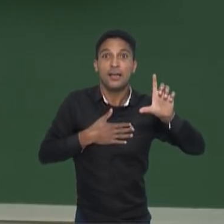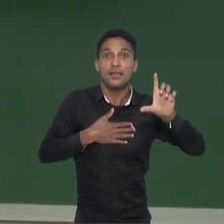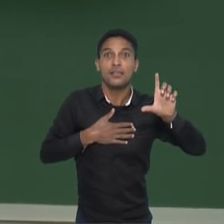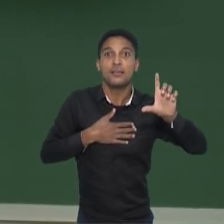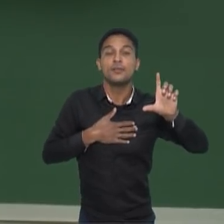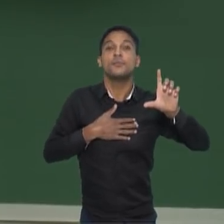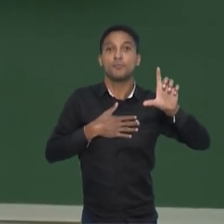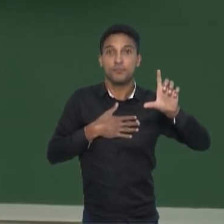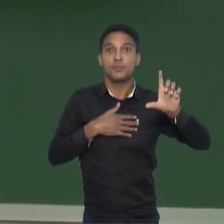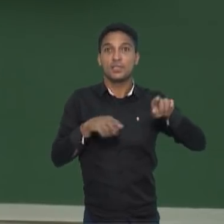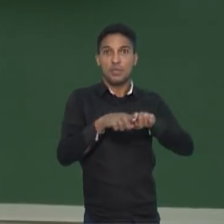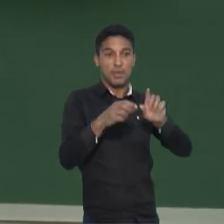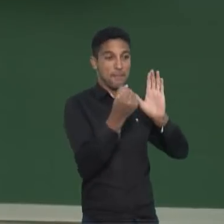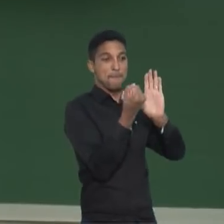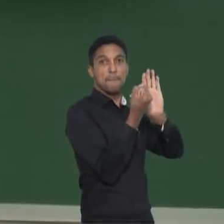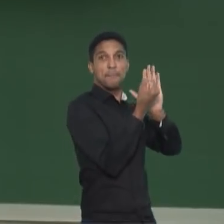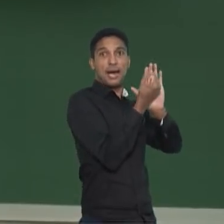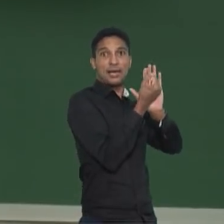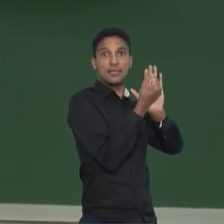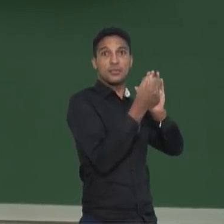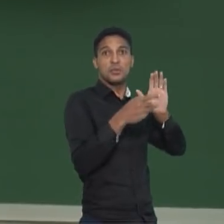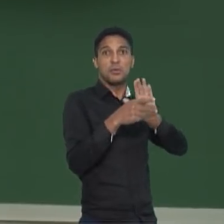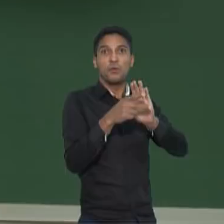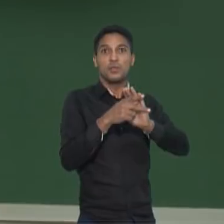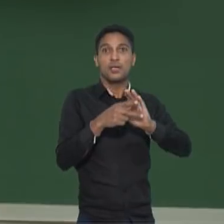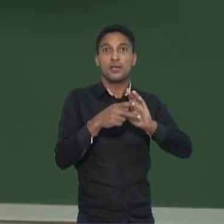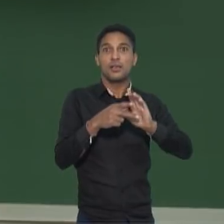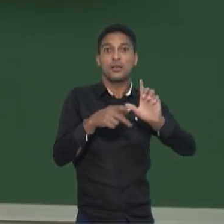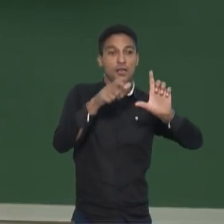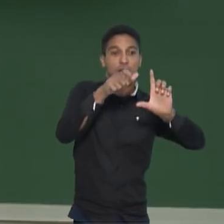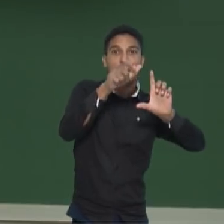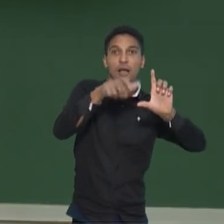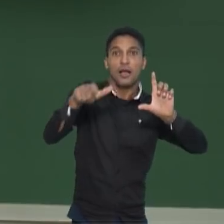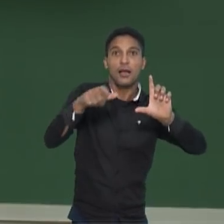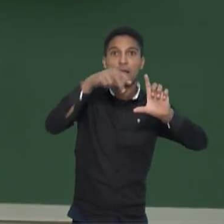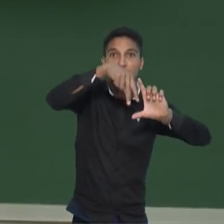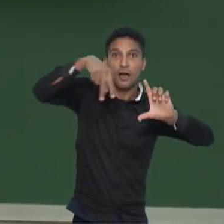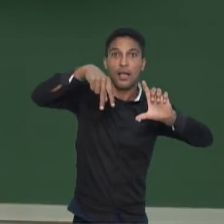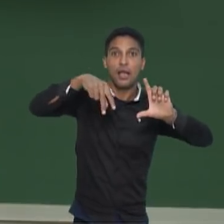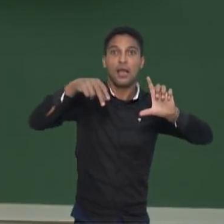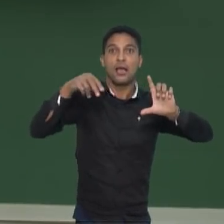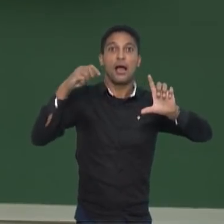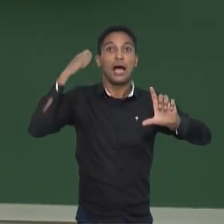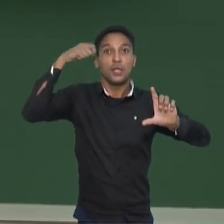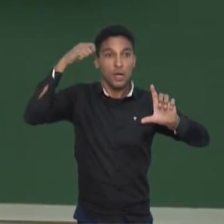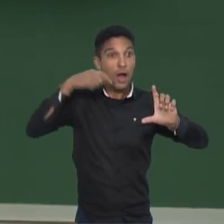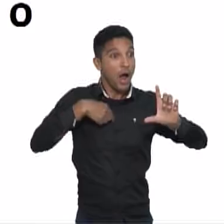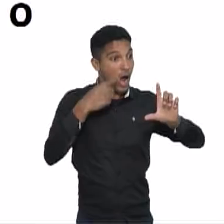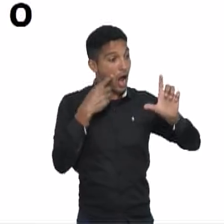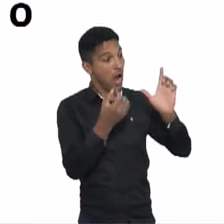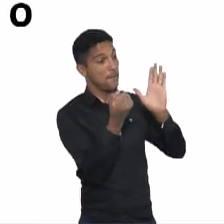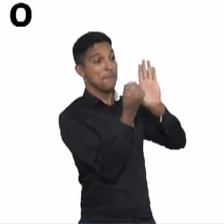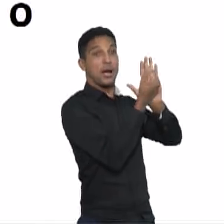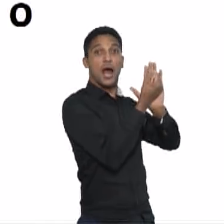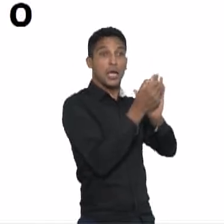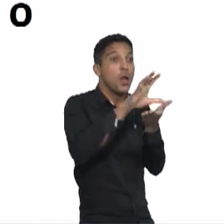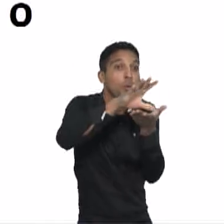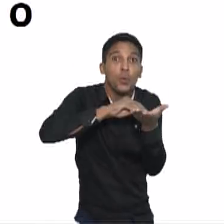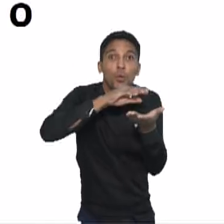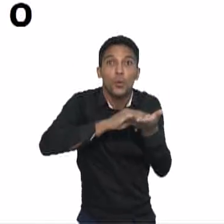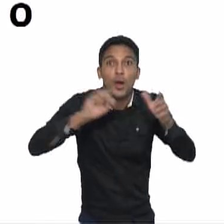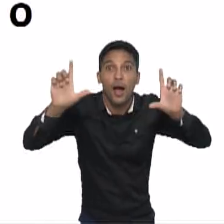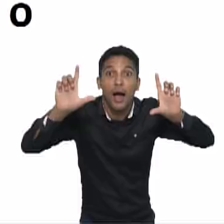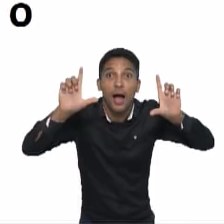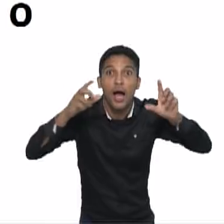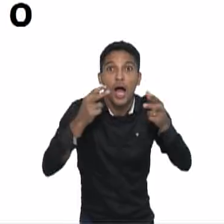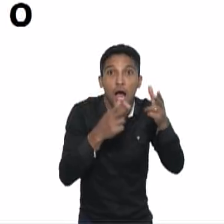garante essa relação dos fãs com a produção. E a longo prazo, a trama se desenvolve juntamente com o público e